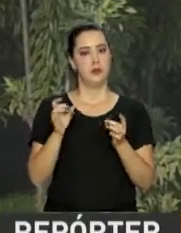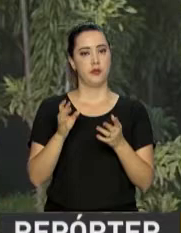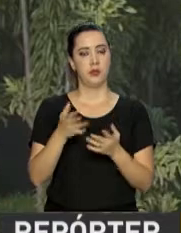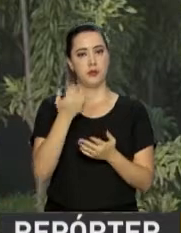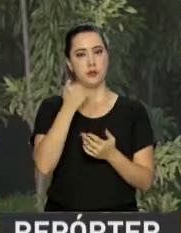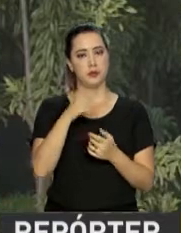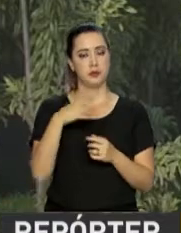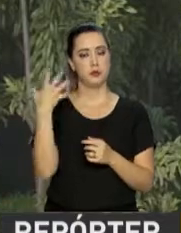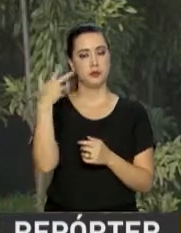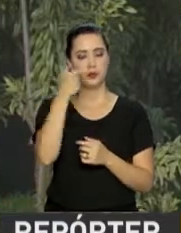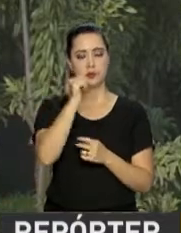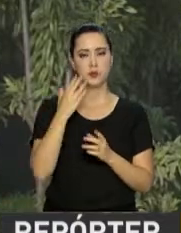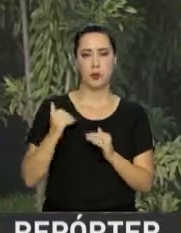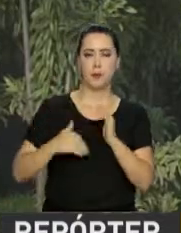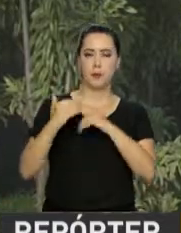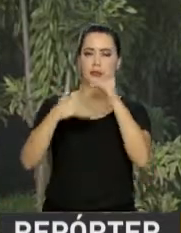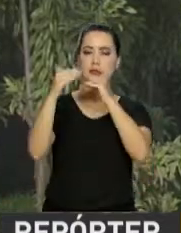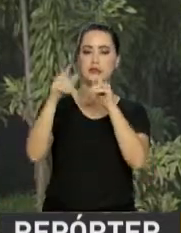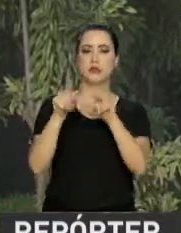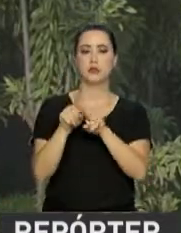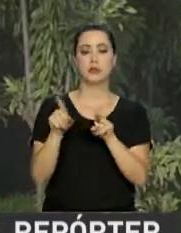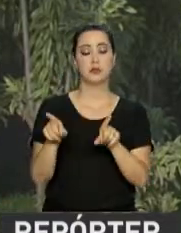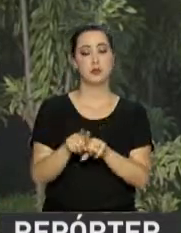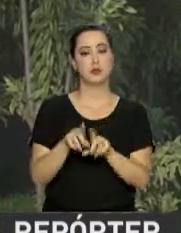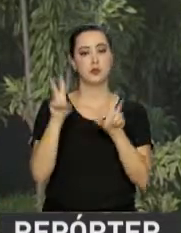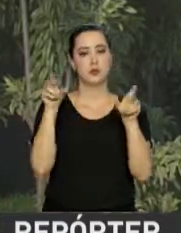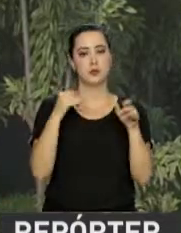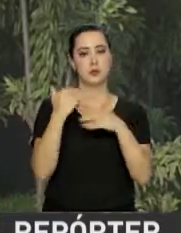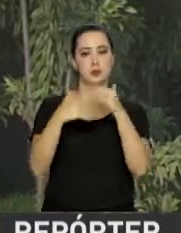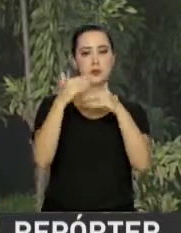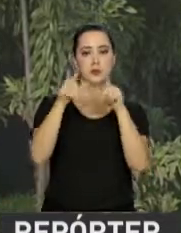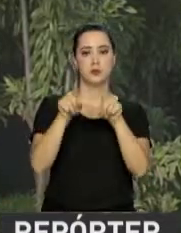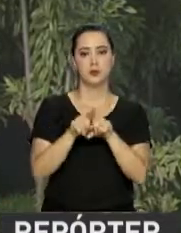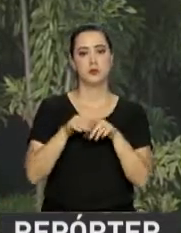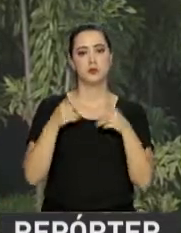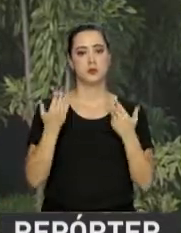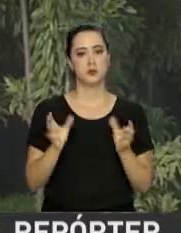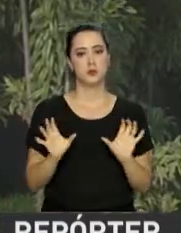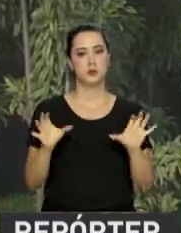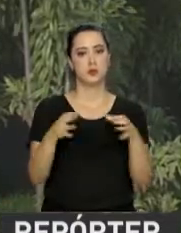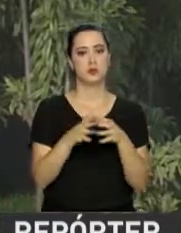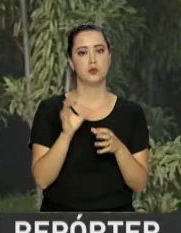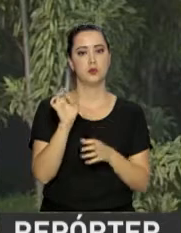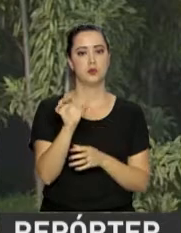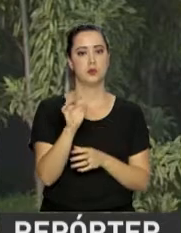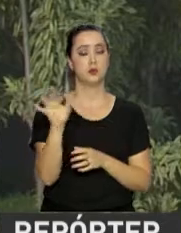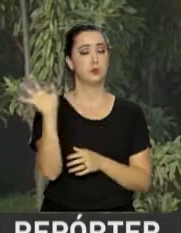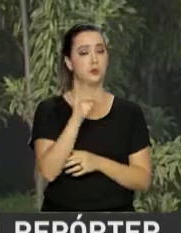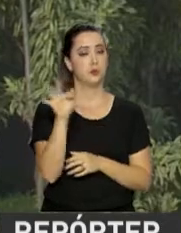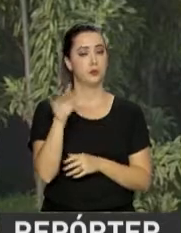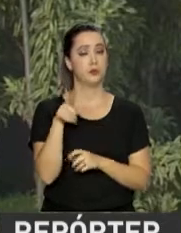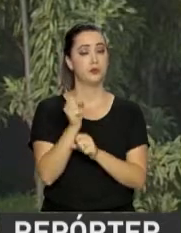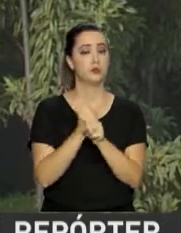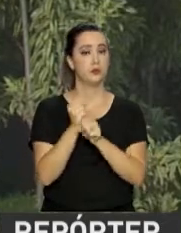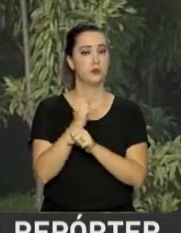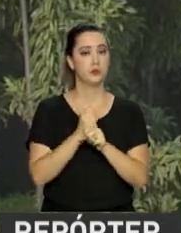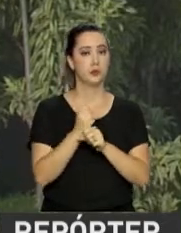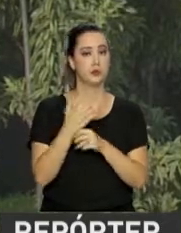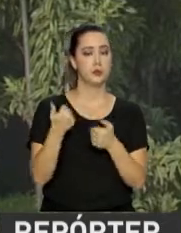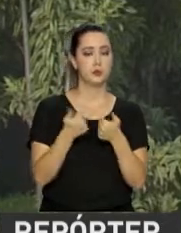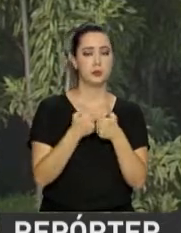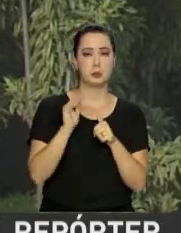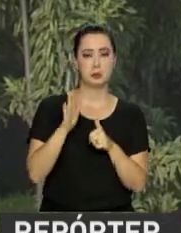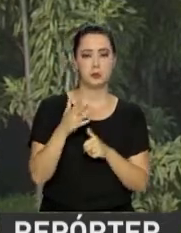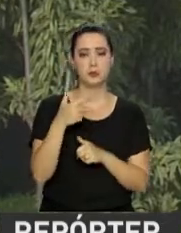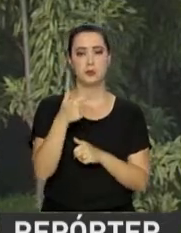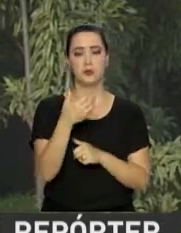beleza, é o que mais se destaca quando o assunto é crescimento. Nessa área, só em fevereiro deste ano,